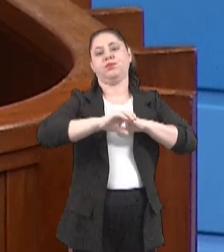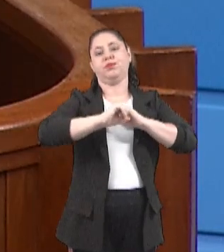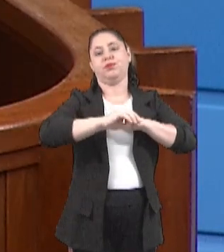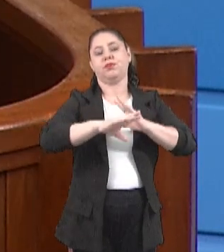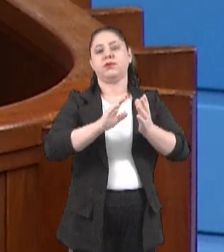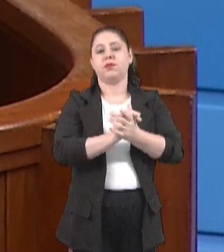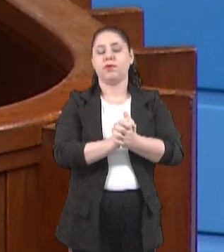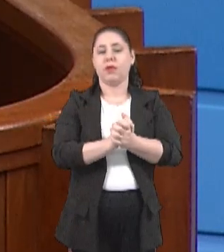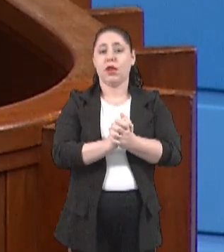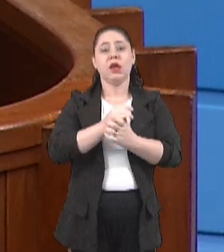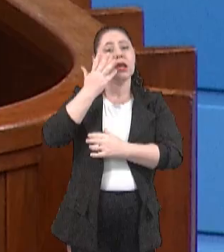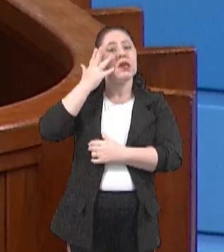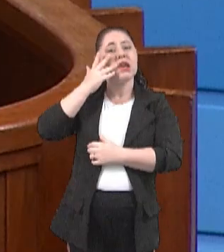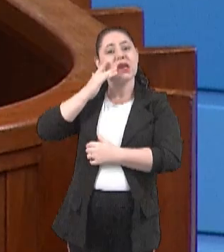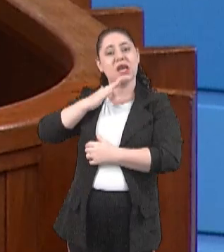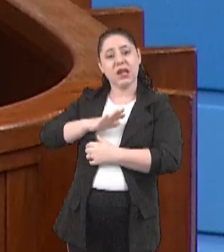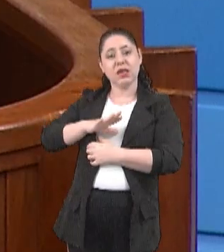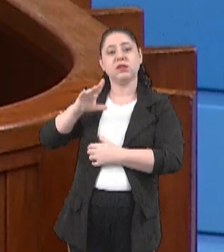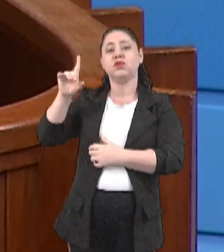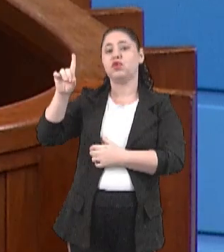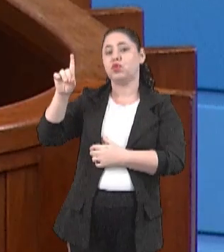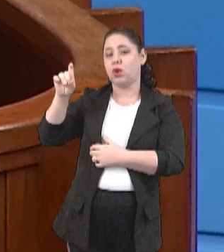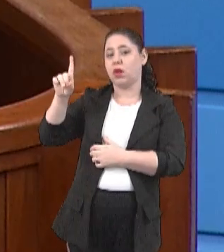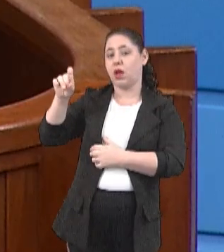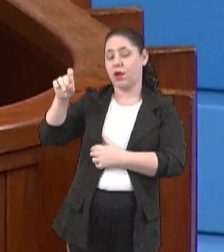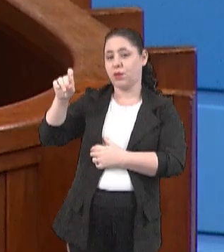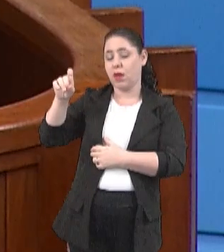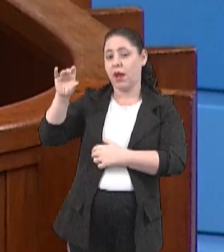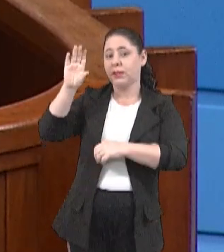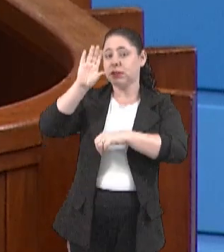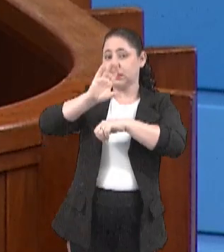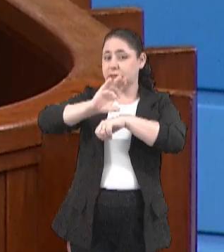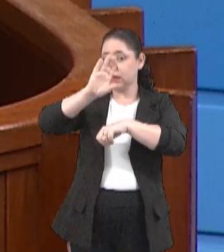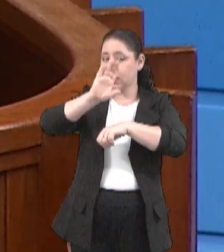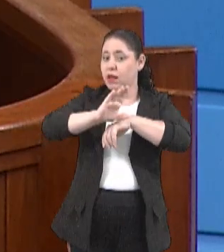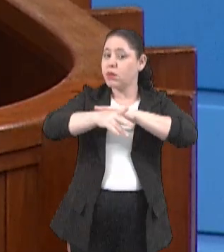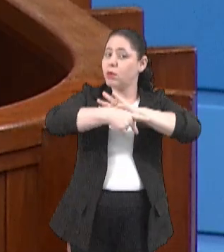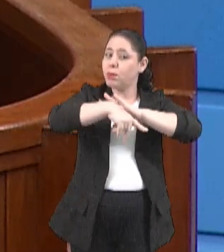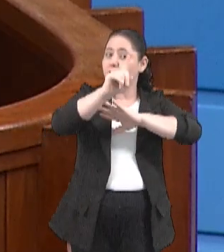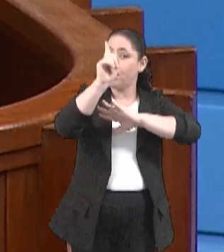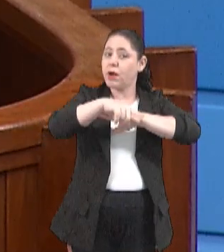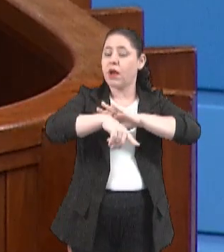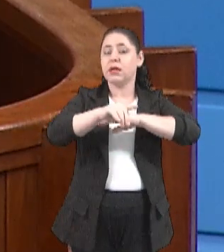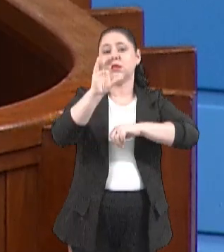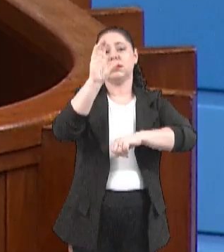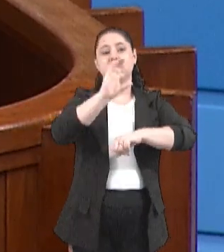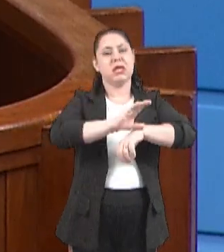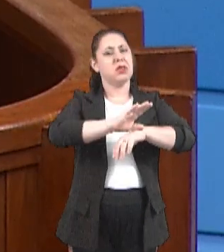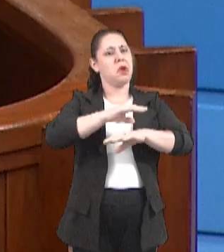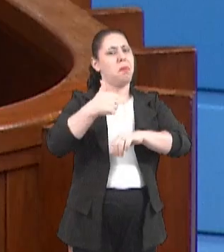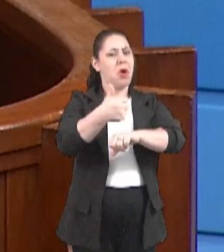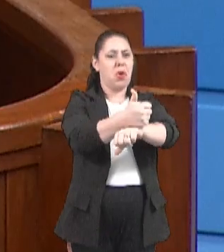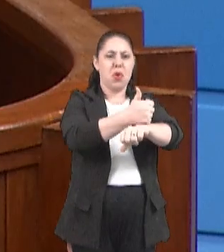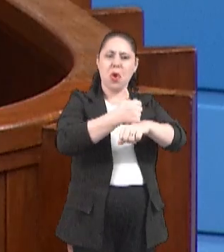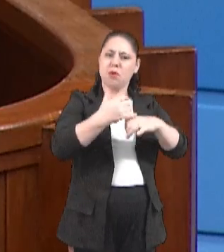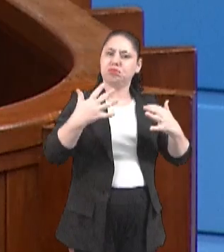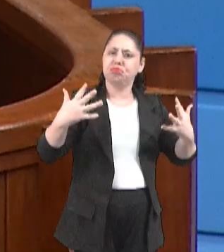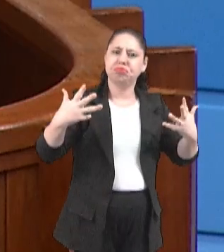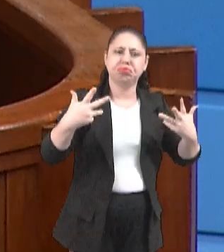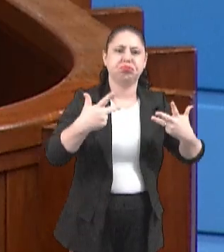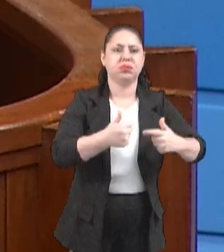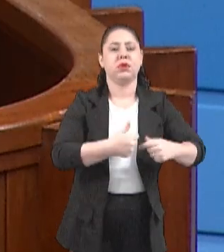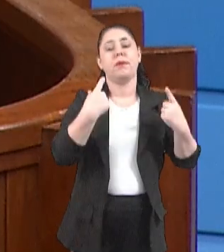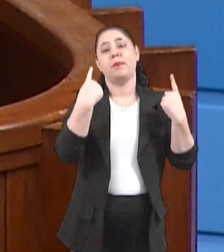A educação infantil em Dourados, nos centros de educação infantil, são centros de excelência, porque